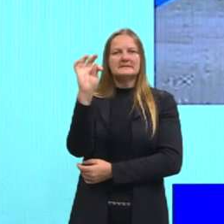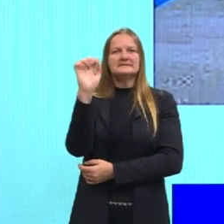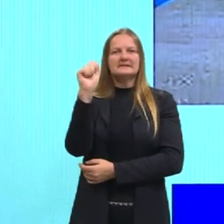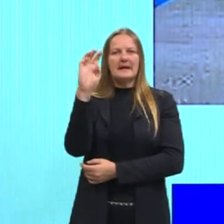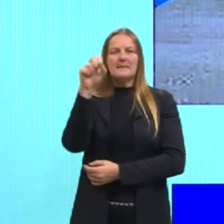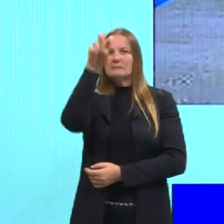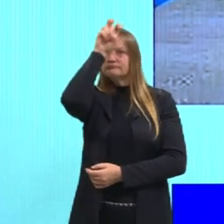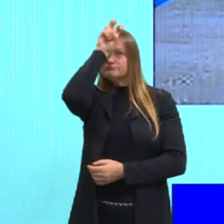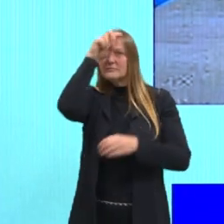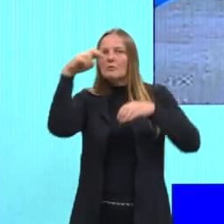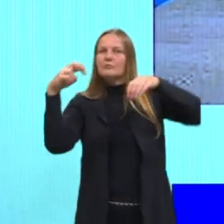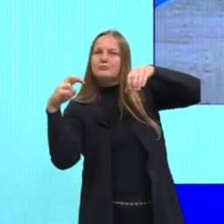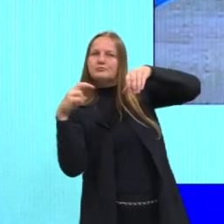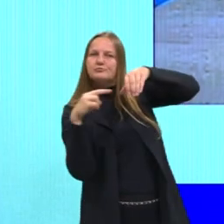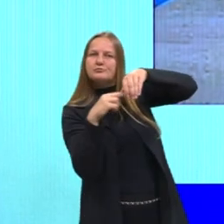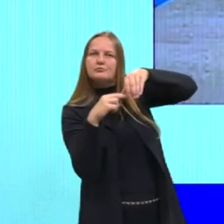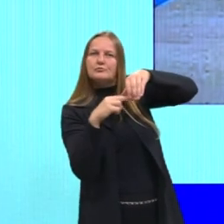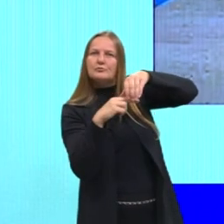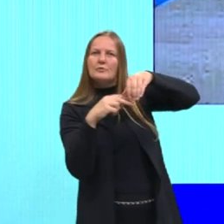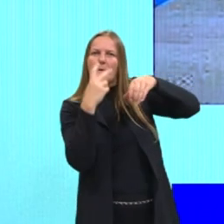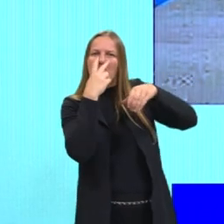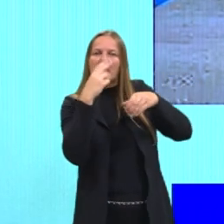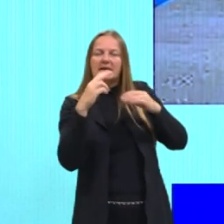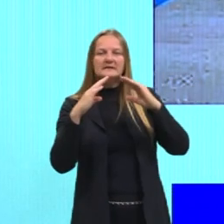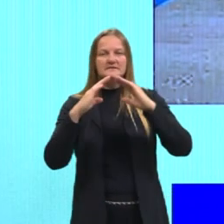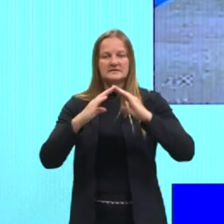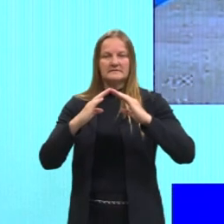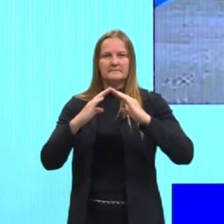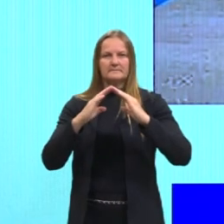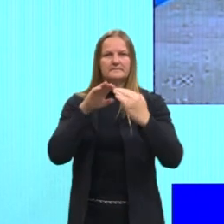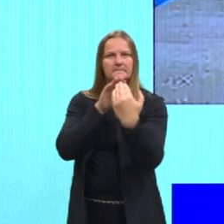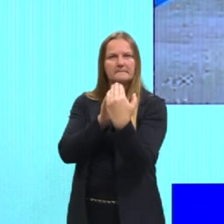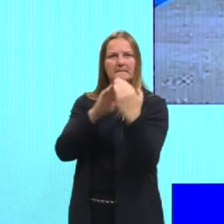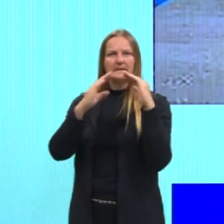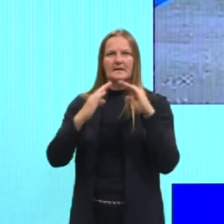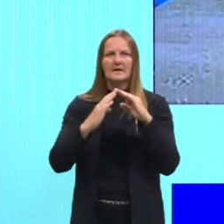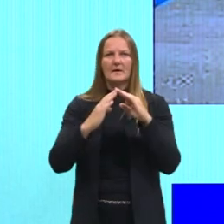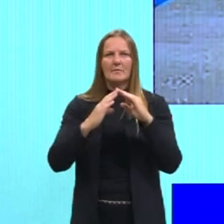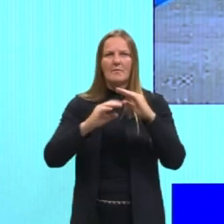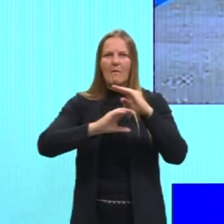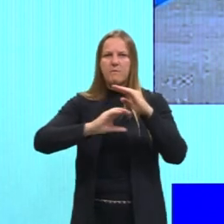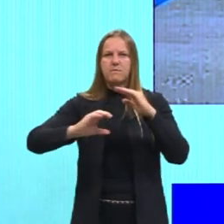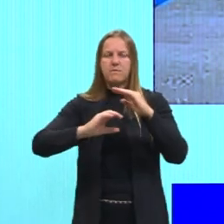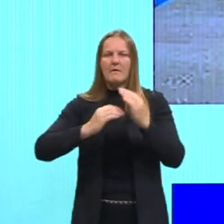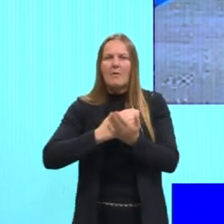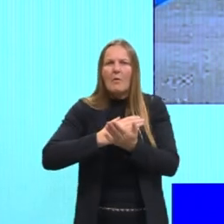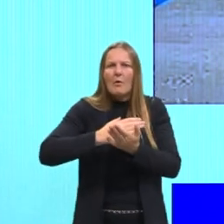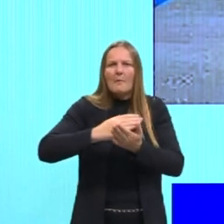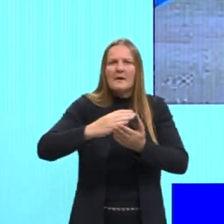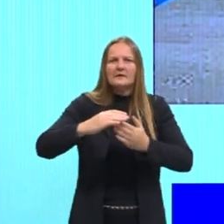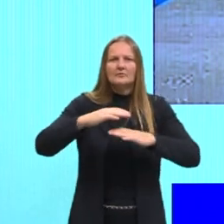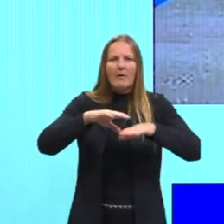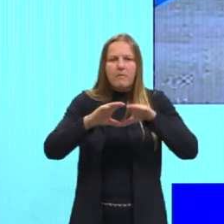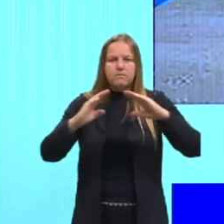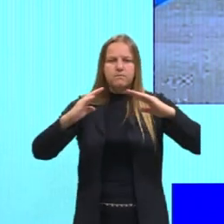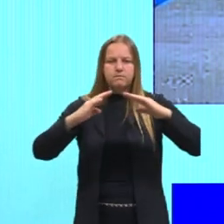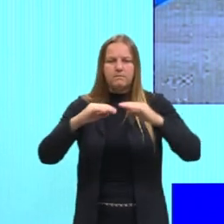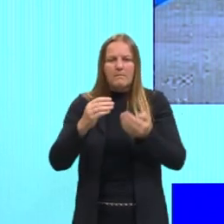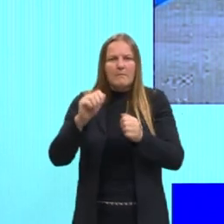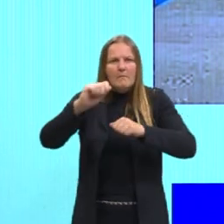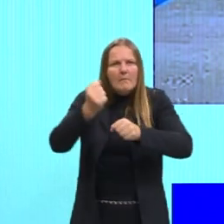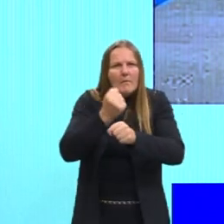egípcio com a forma de um tronco de pirâmide Mas percebemos que aqui pode ser o início das pirâmides Então